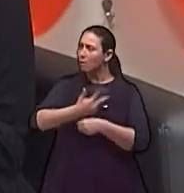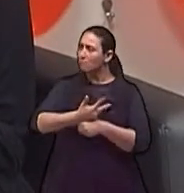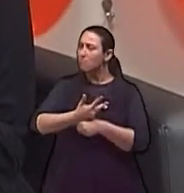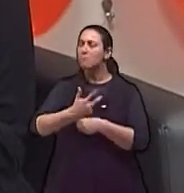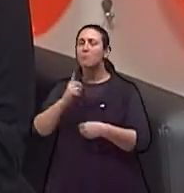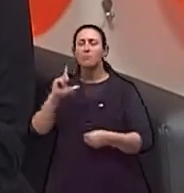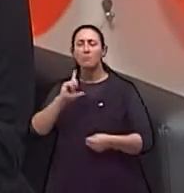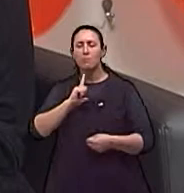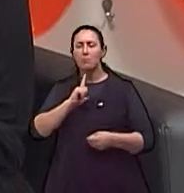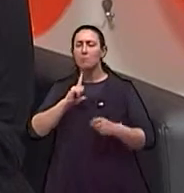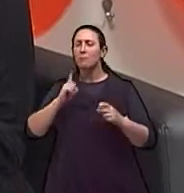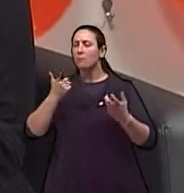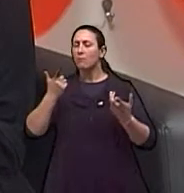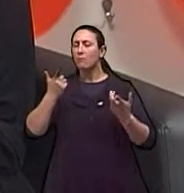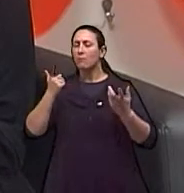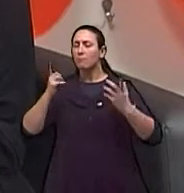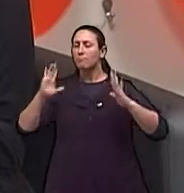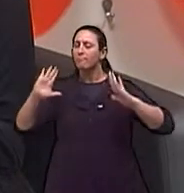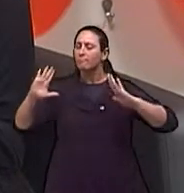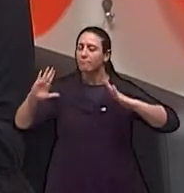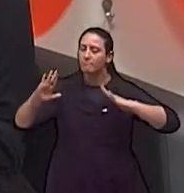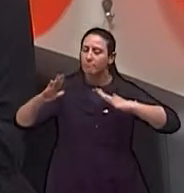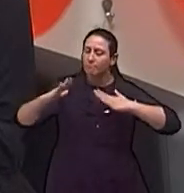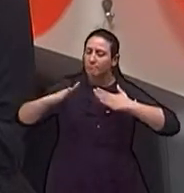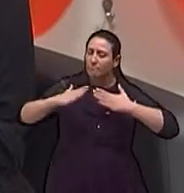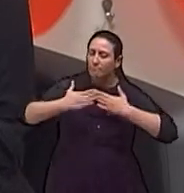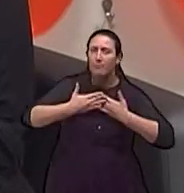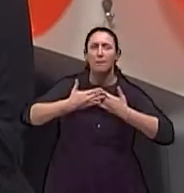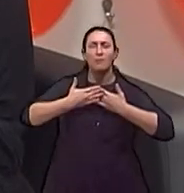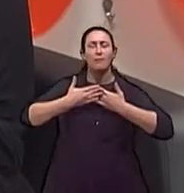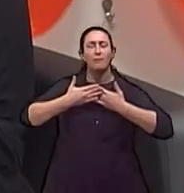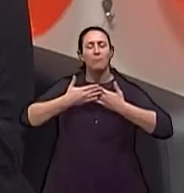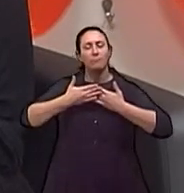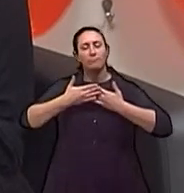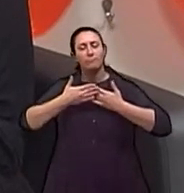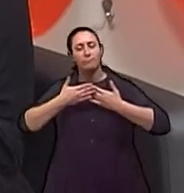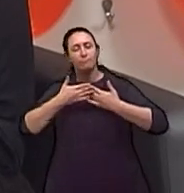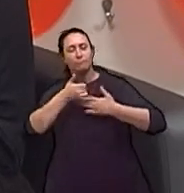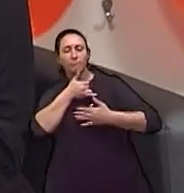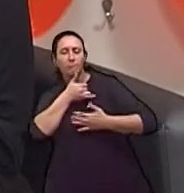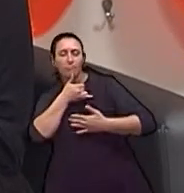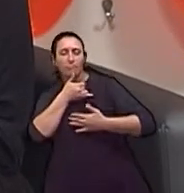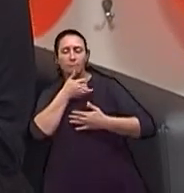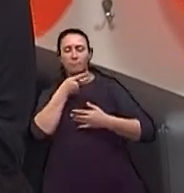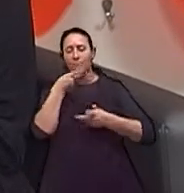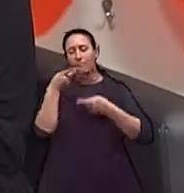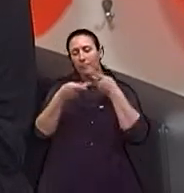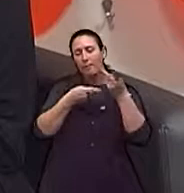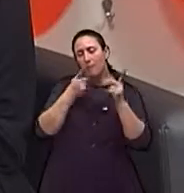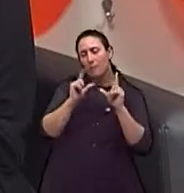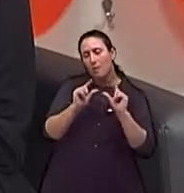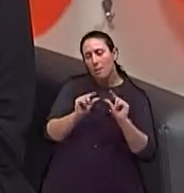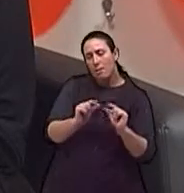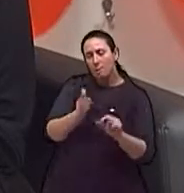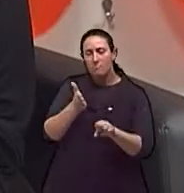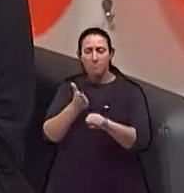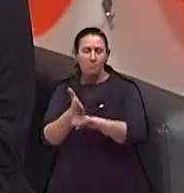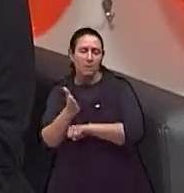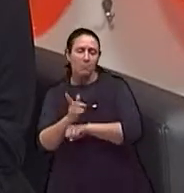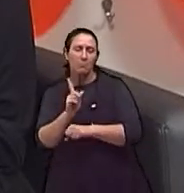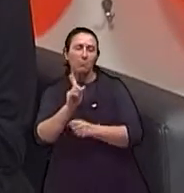fechando como a gente diz né falam menos participam menos leem